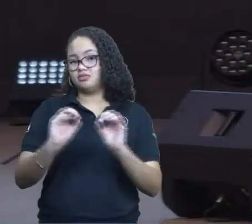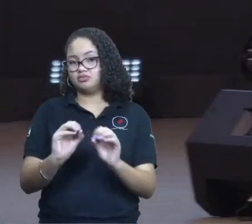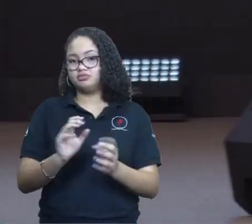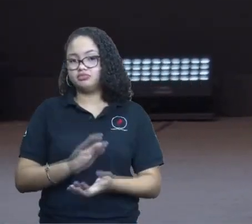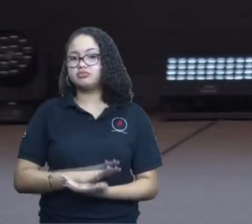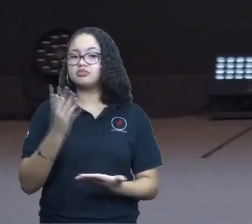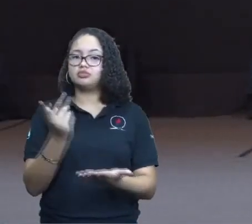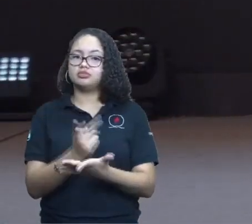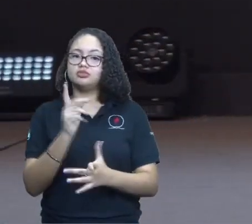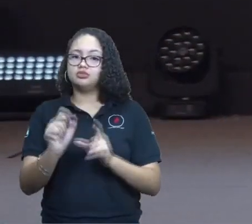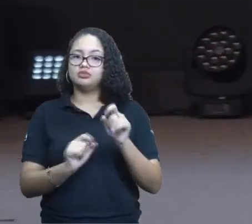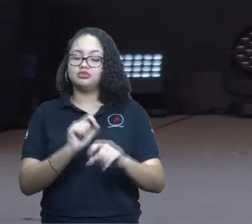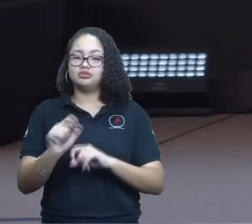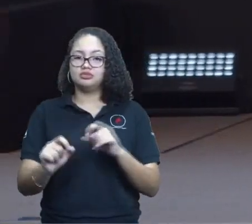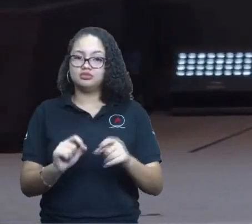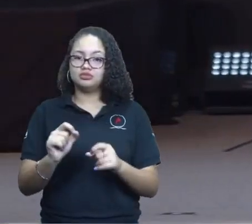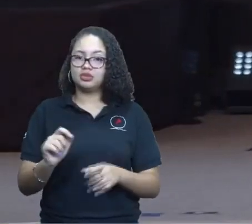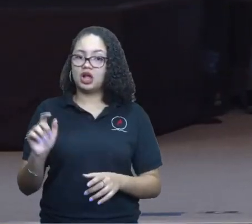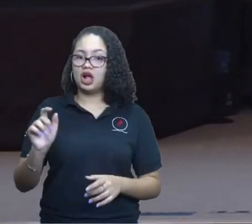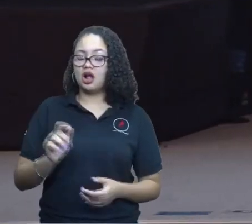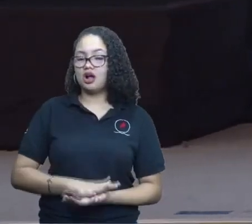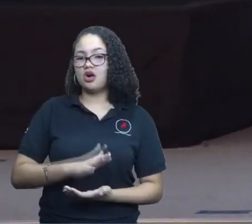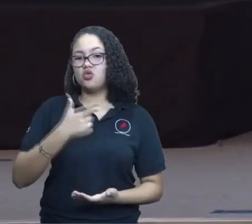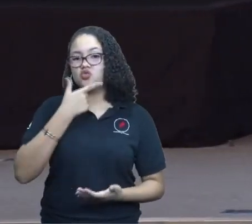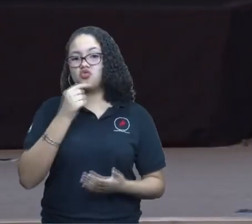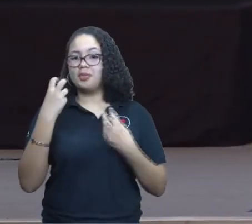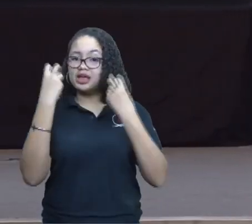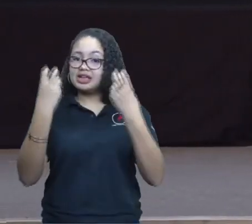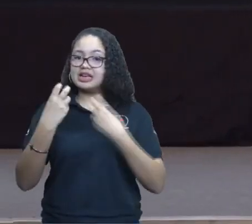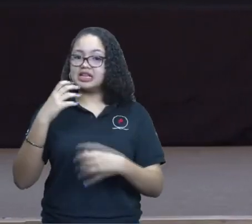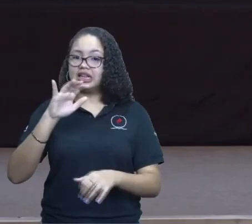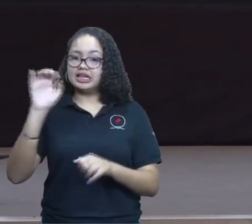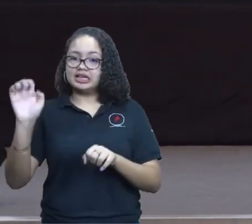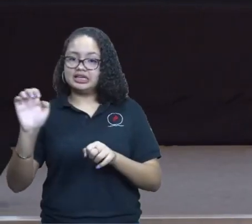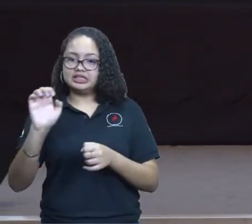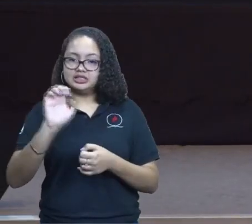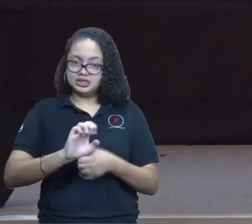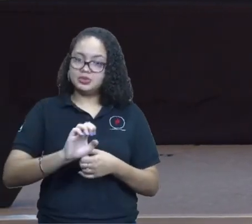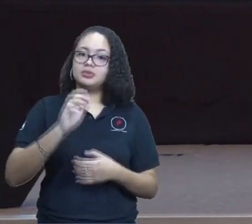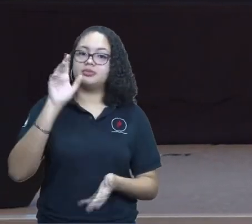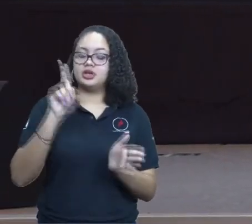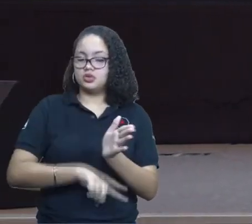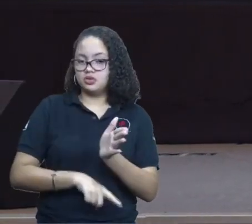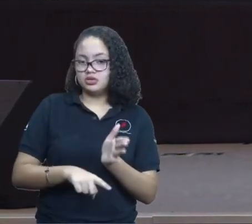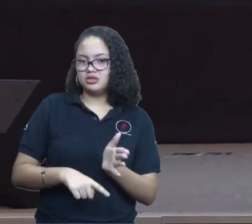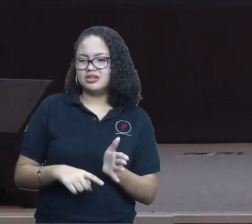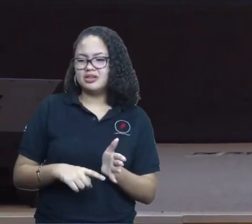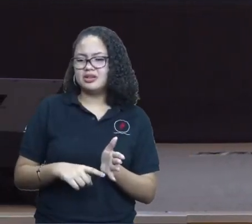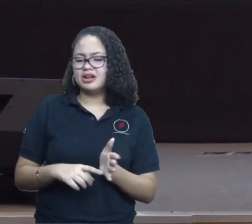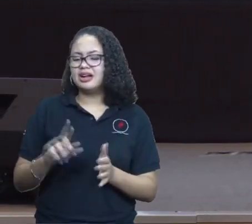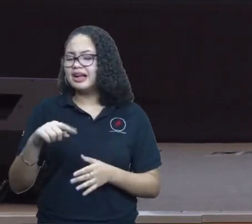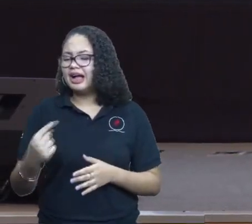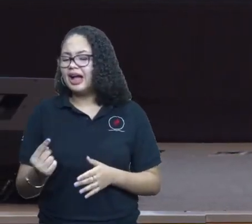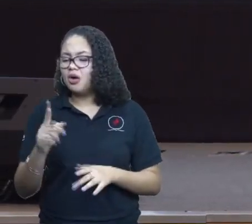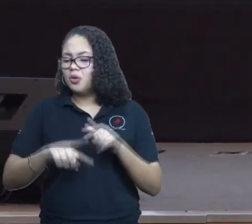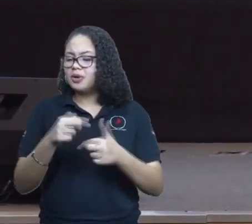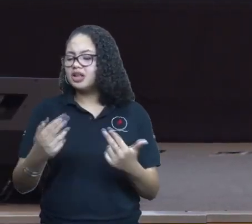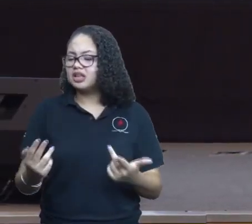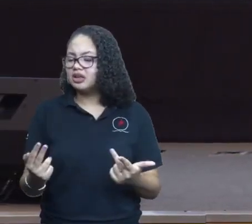que que acontece um homem grita Eliseu pergunta caiu aonde